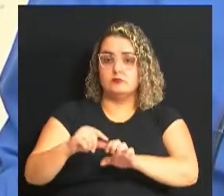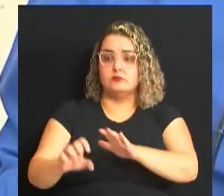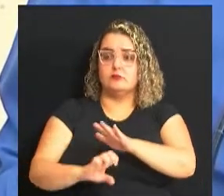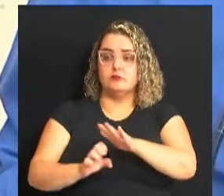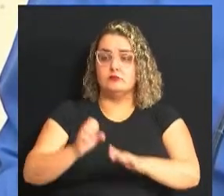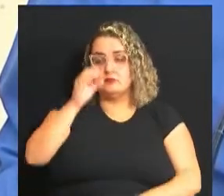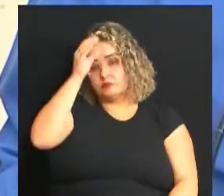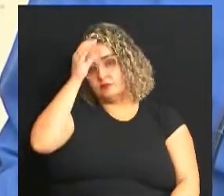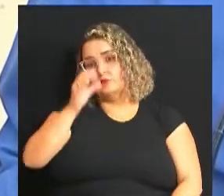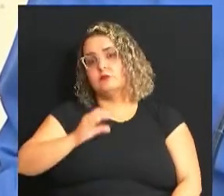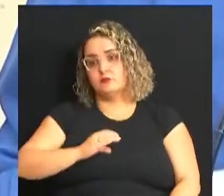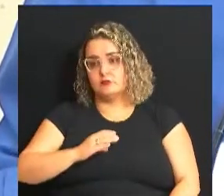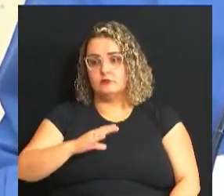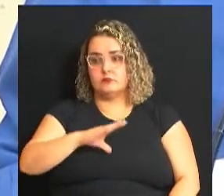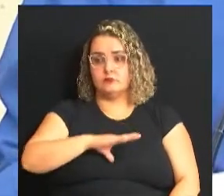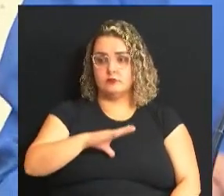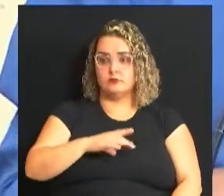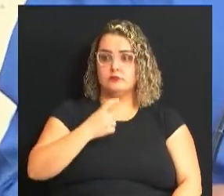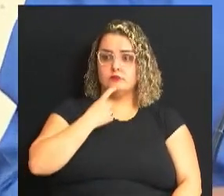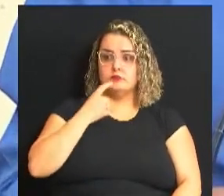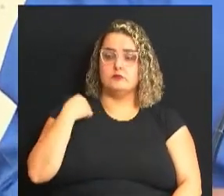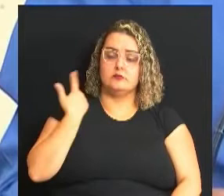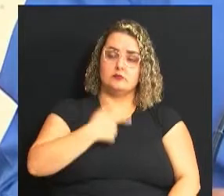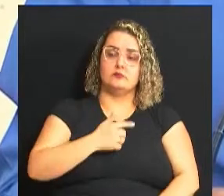da nossa cidade.